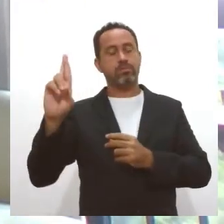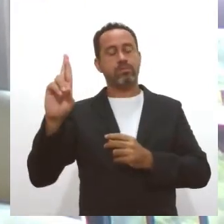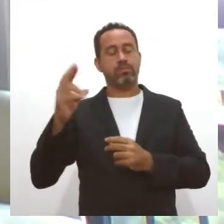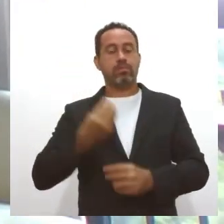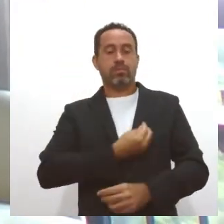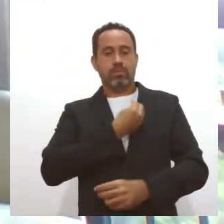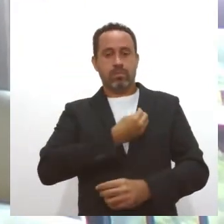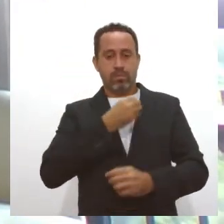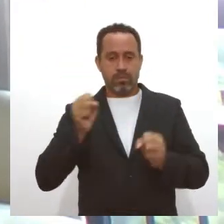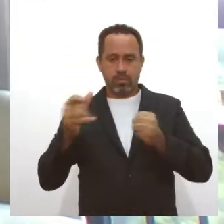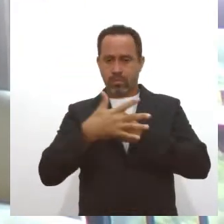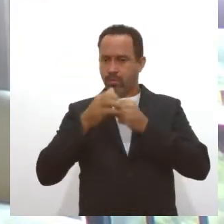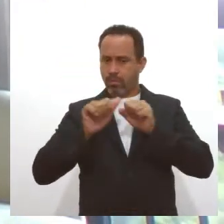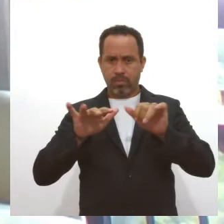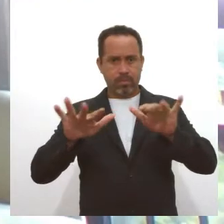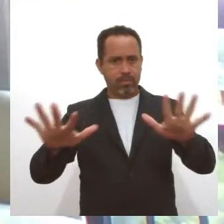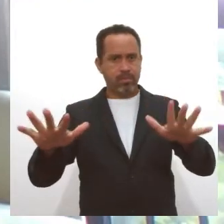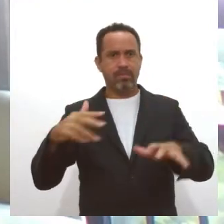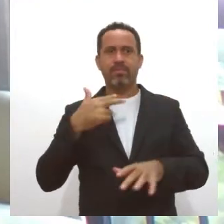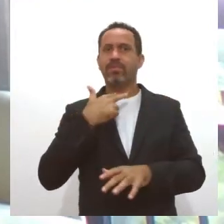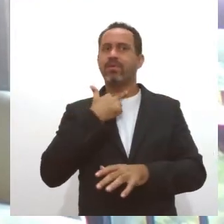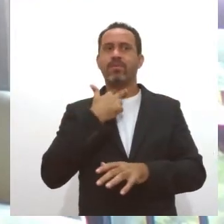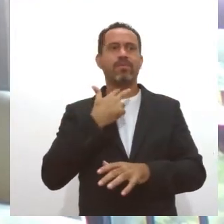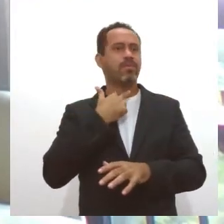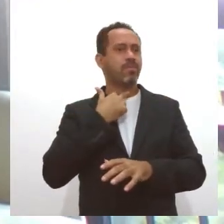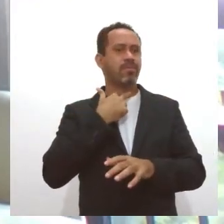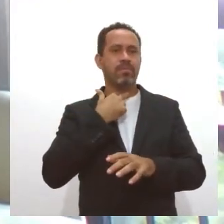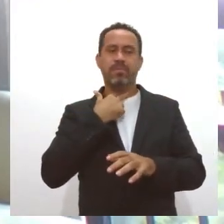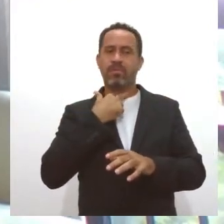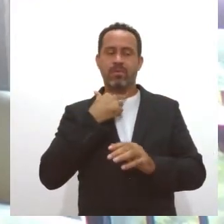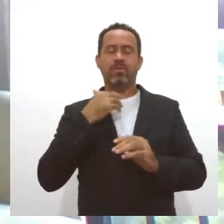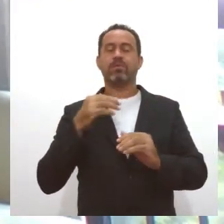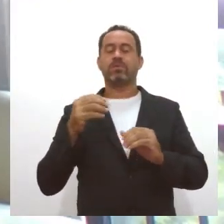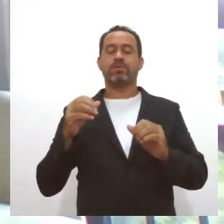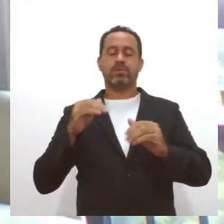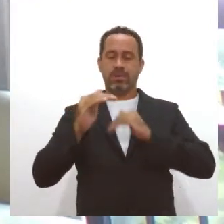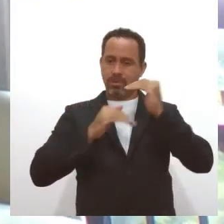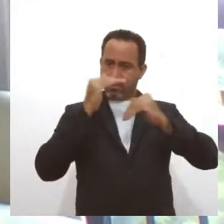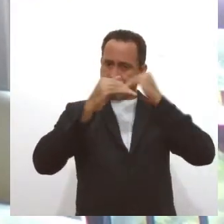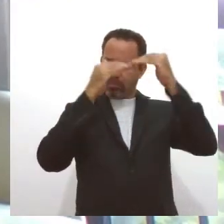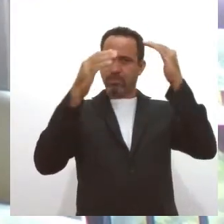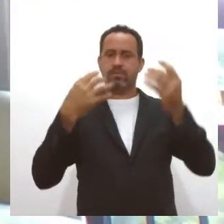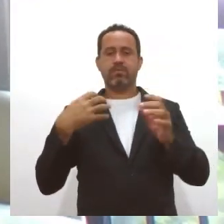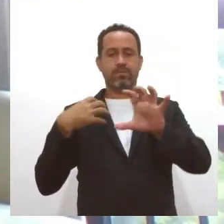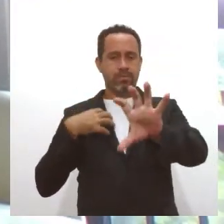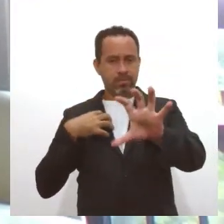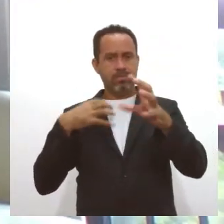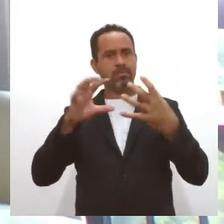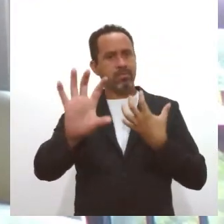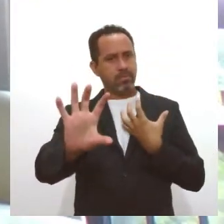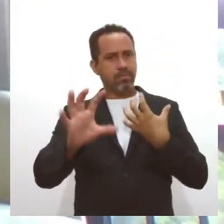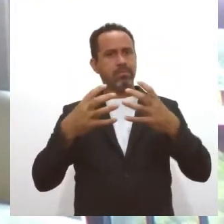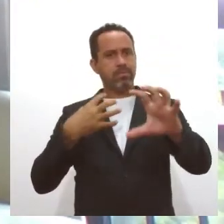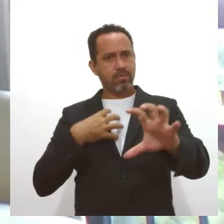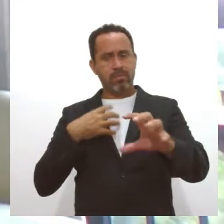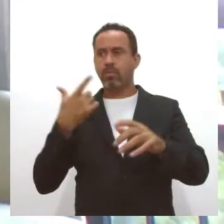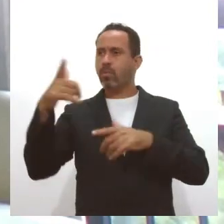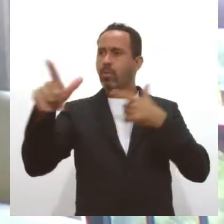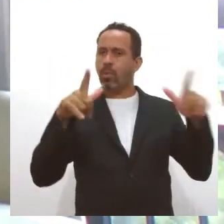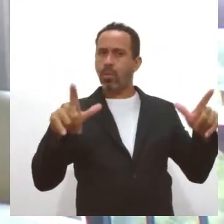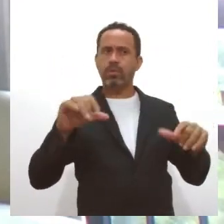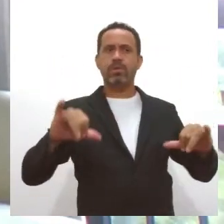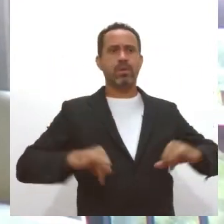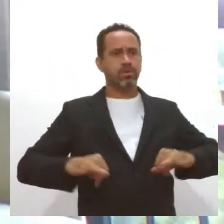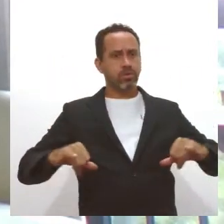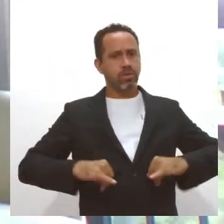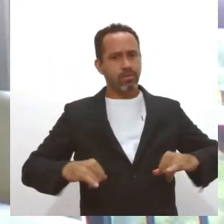de pandemia, é absolutamente necessário o desenvolvimento da empatia, as pessoas precisam ser empáticas com a dor dos outros, né? Com